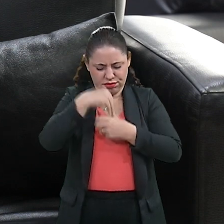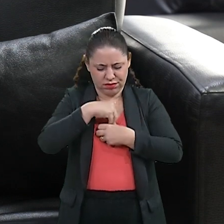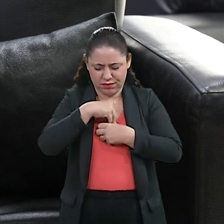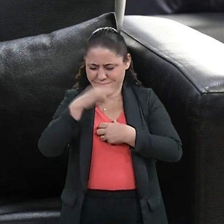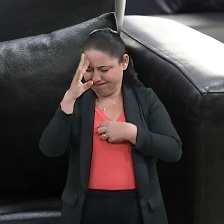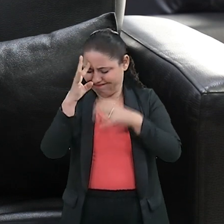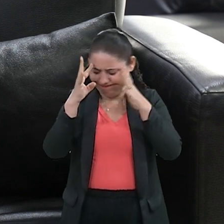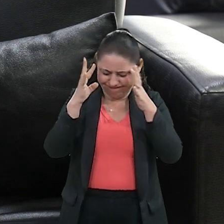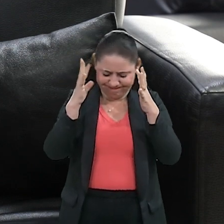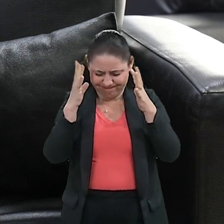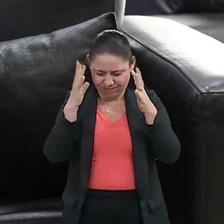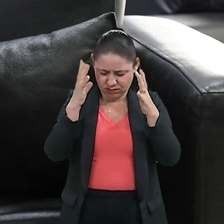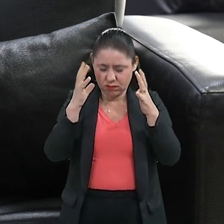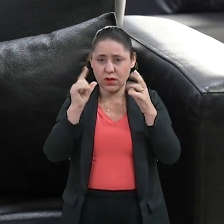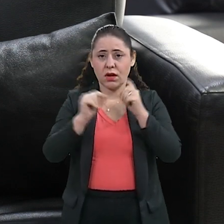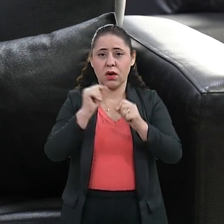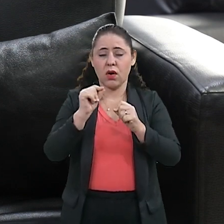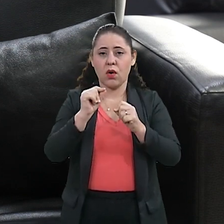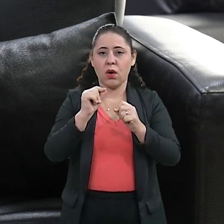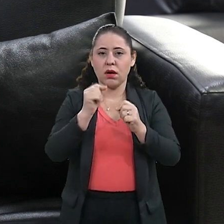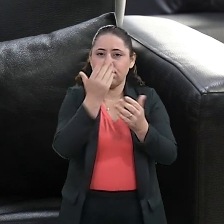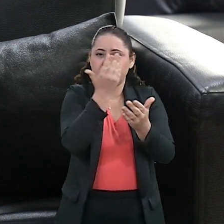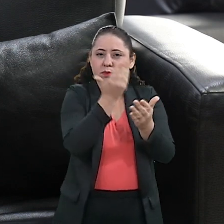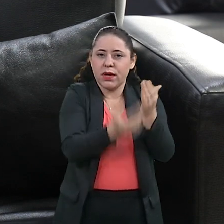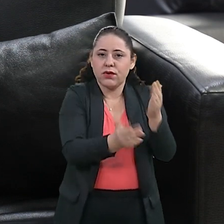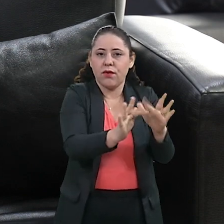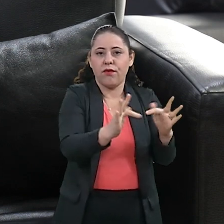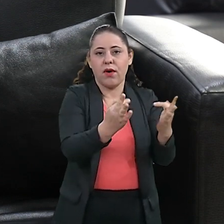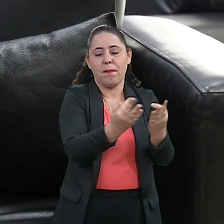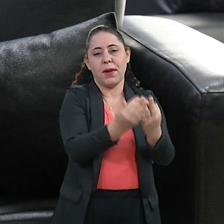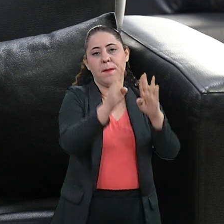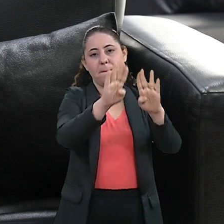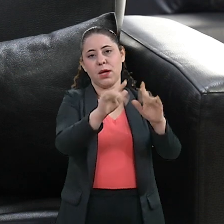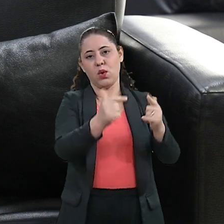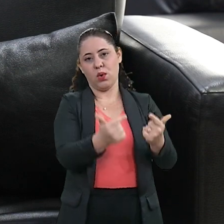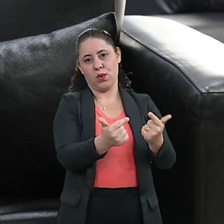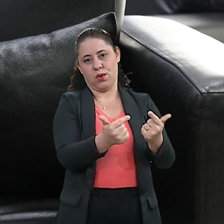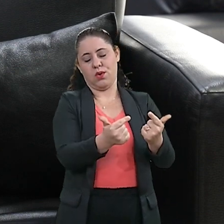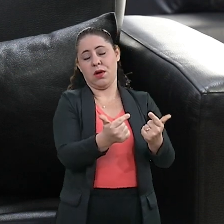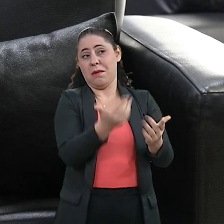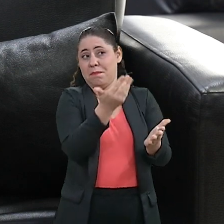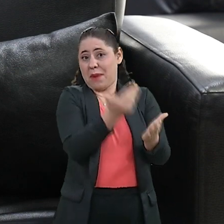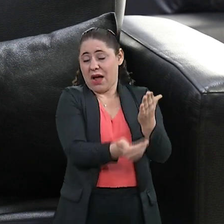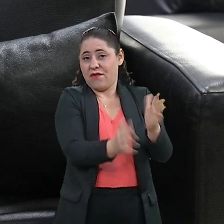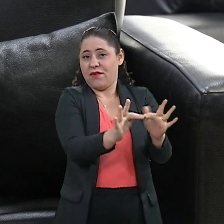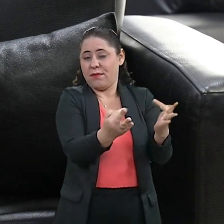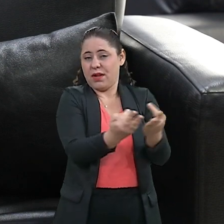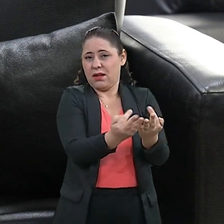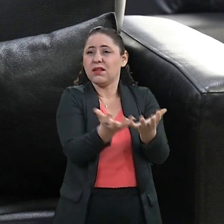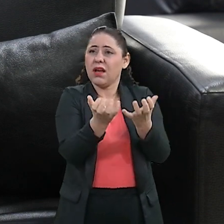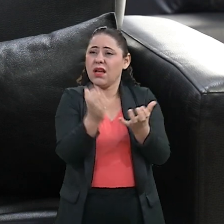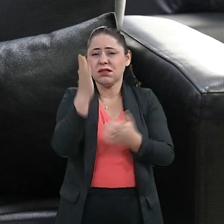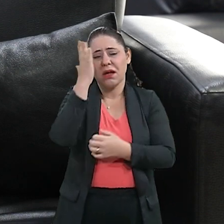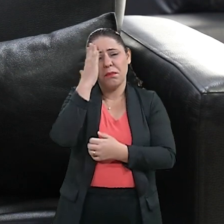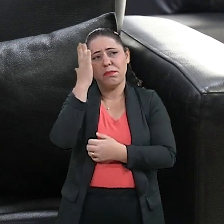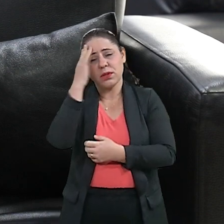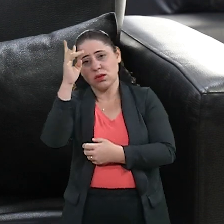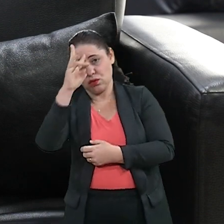processo interno, né? Elaborar o luto de ter perdido a família biológica. Então tem uma